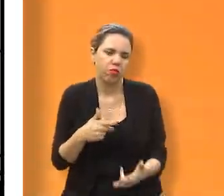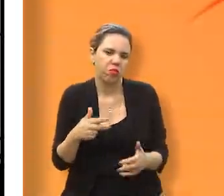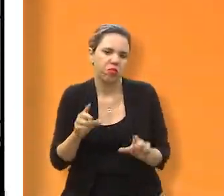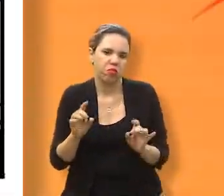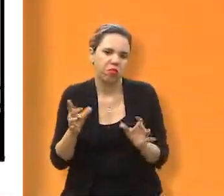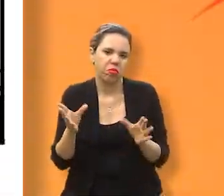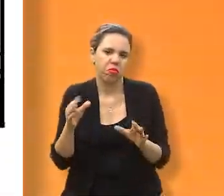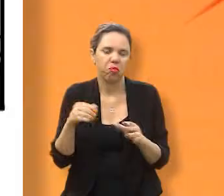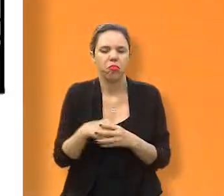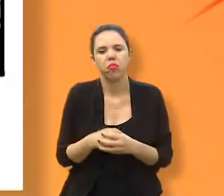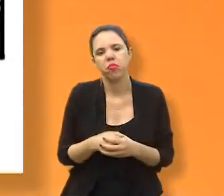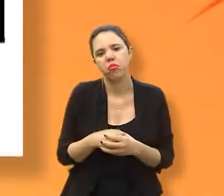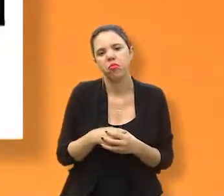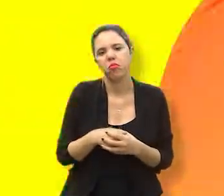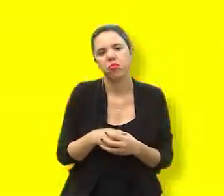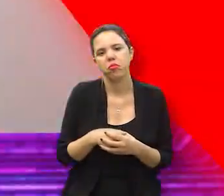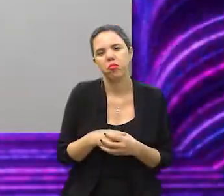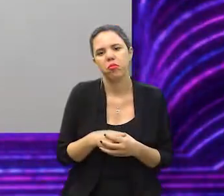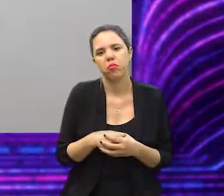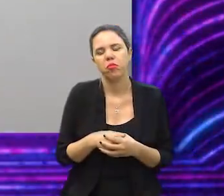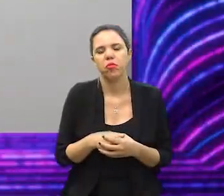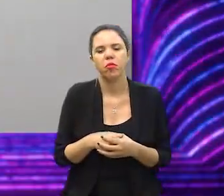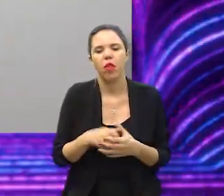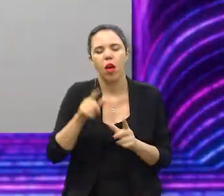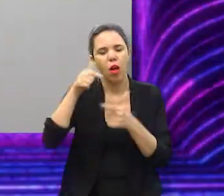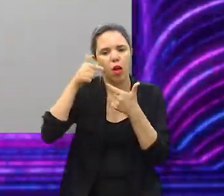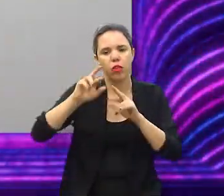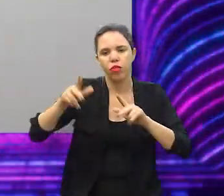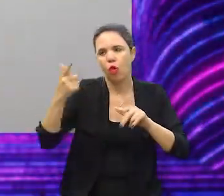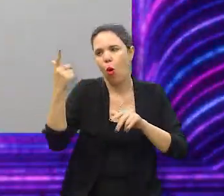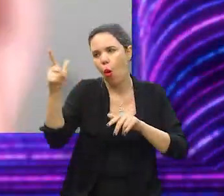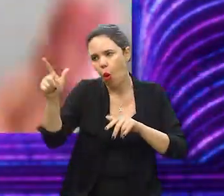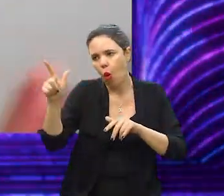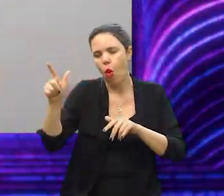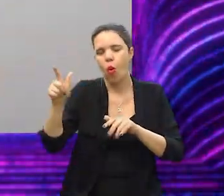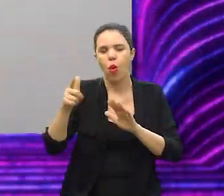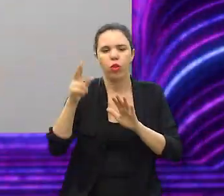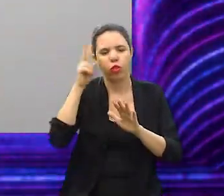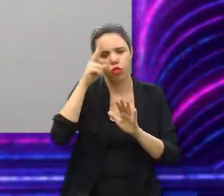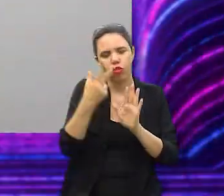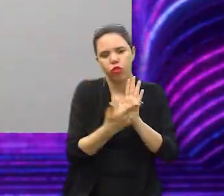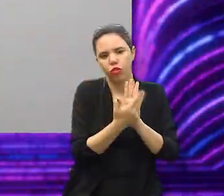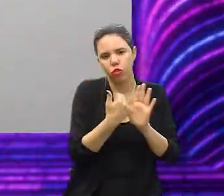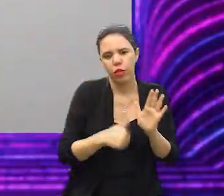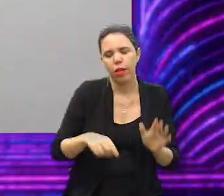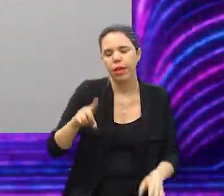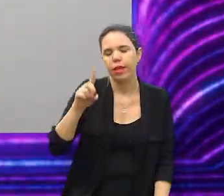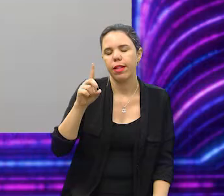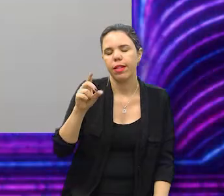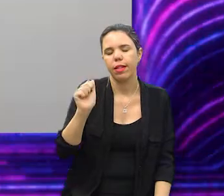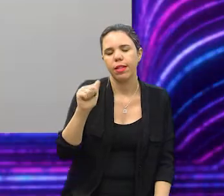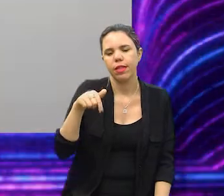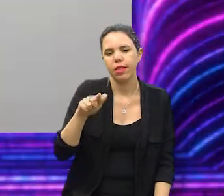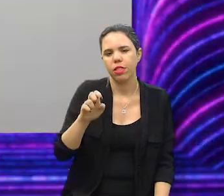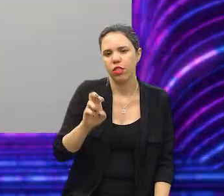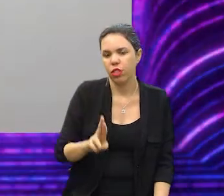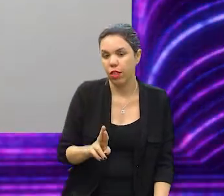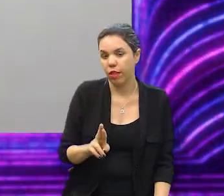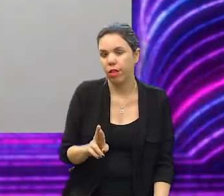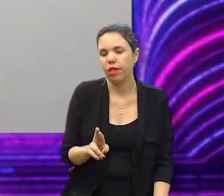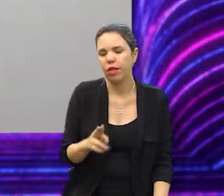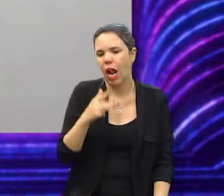com outros personagens, com situações de outros quadrinhos, do próprio Dungeons and Dragons e etc, né? Tudo